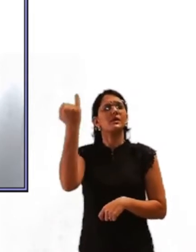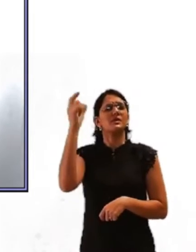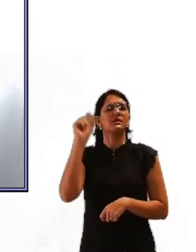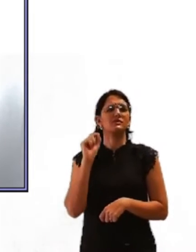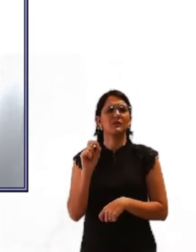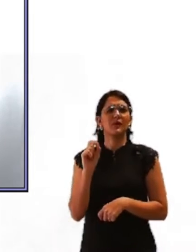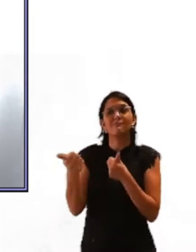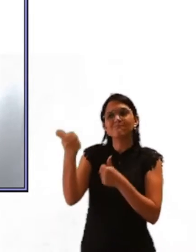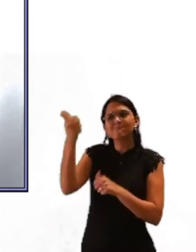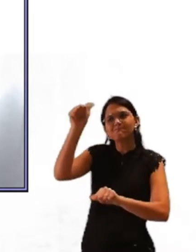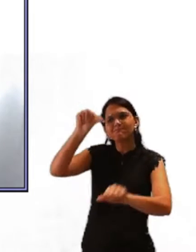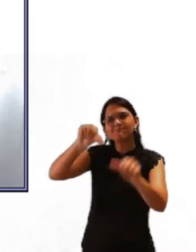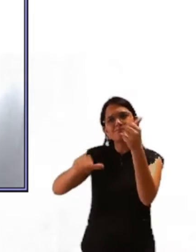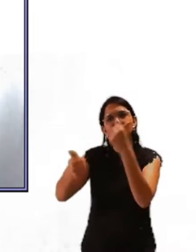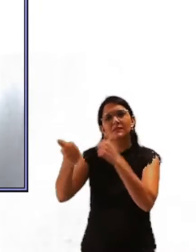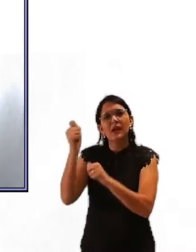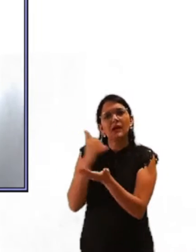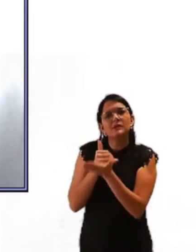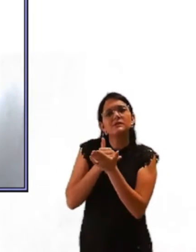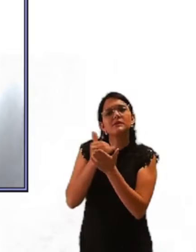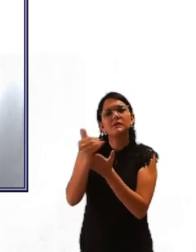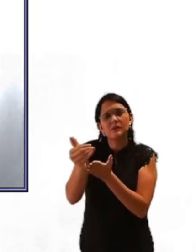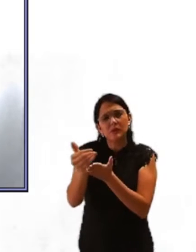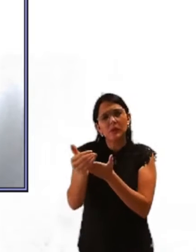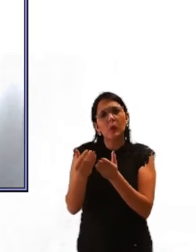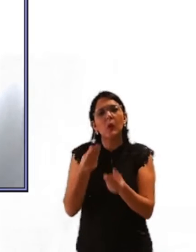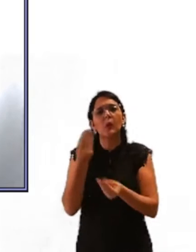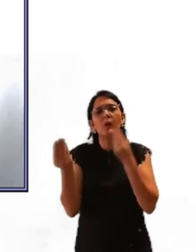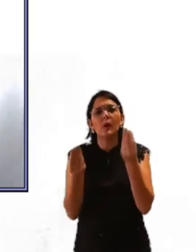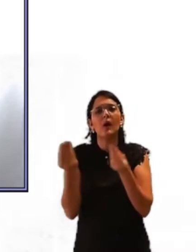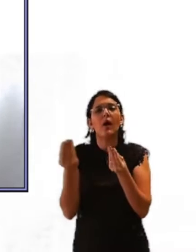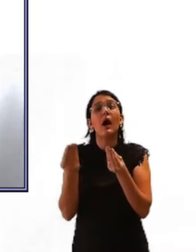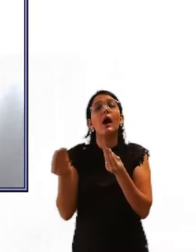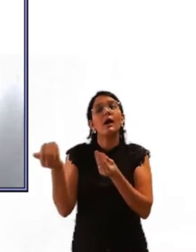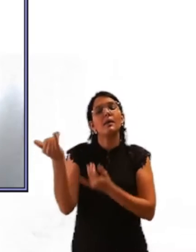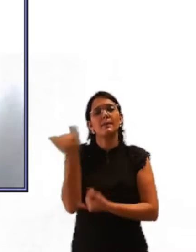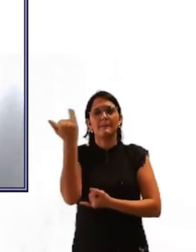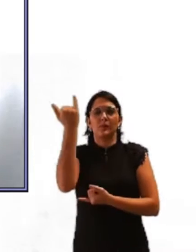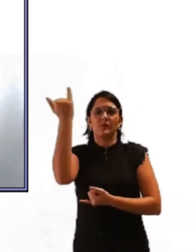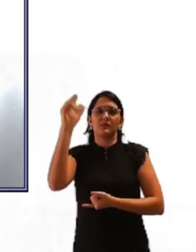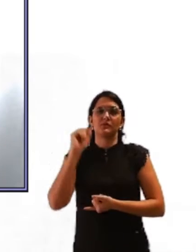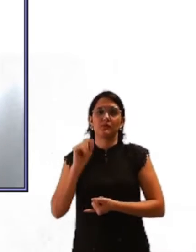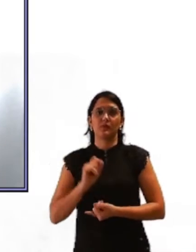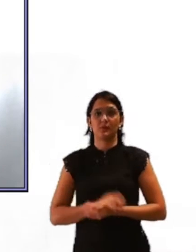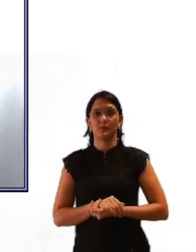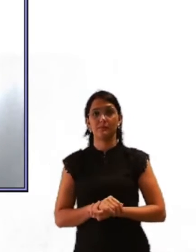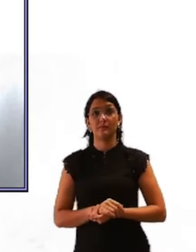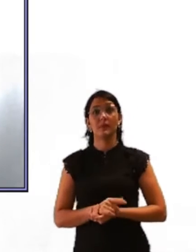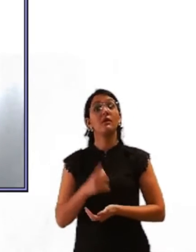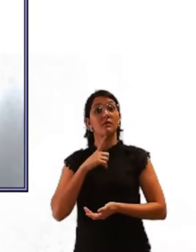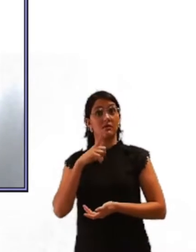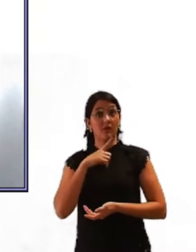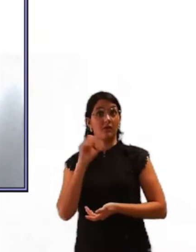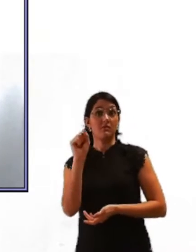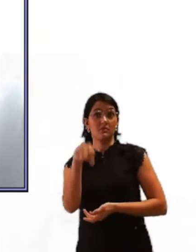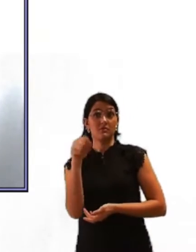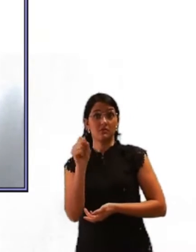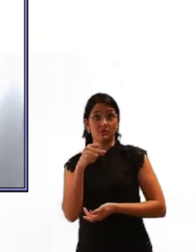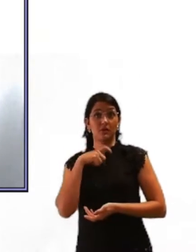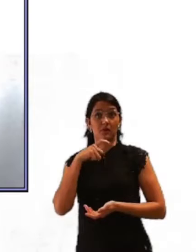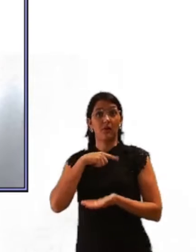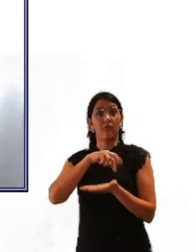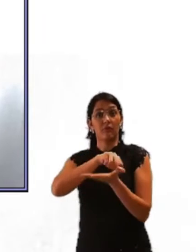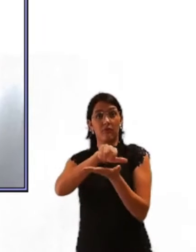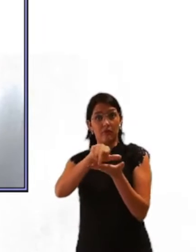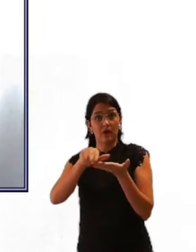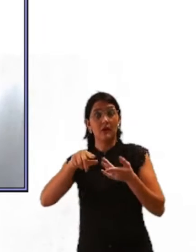nessa análise inicial, né, nessa apresentação inicial? É que existe sim o material jurídico ortodoxo, está